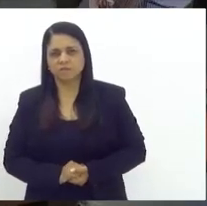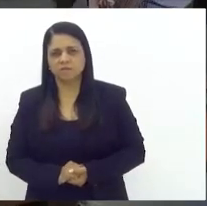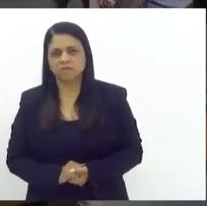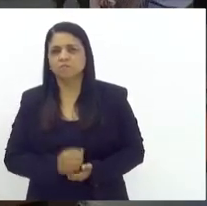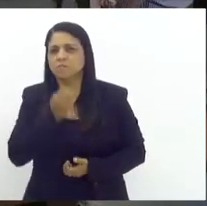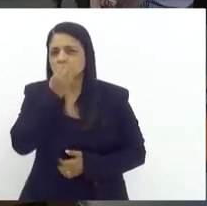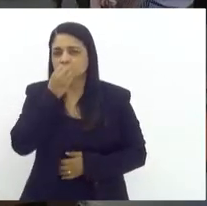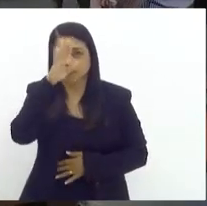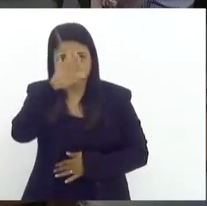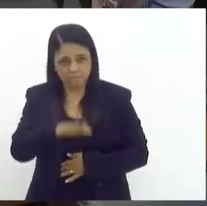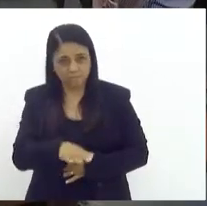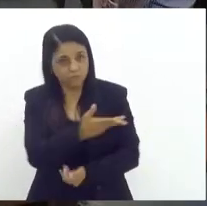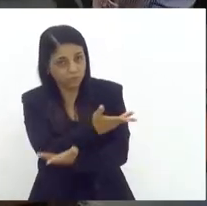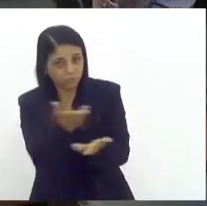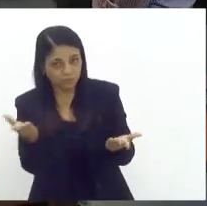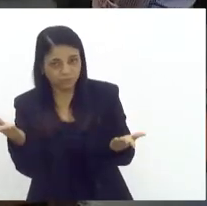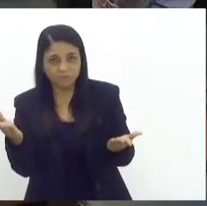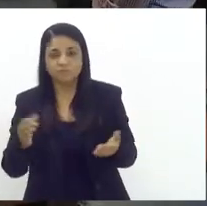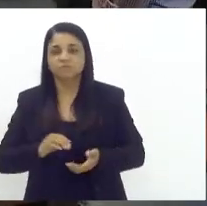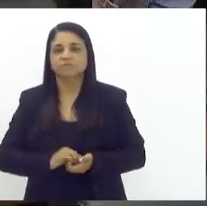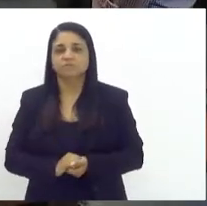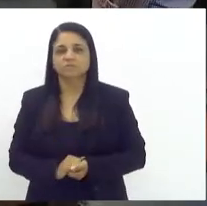Boa tarde a todos